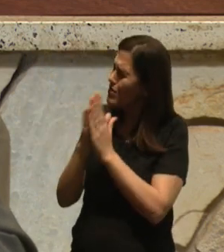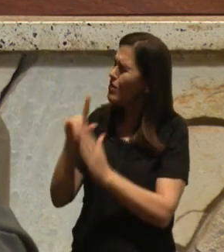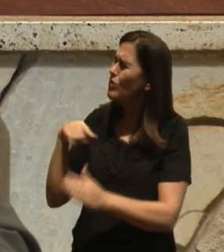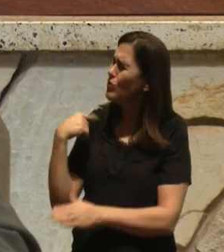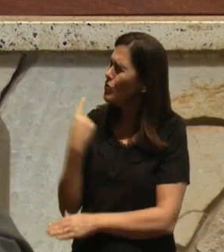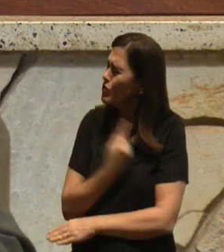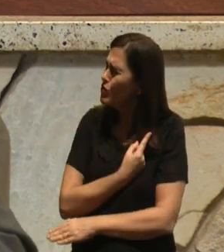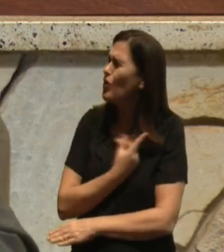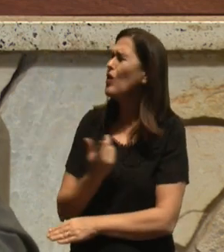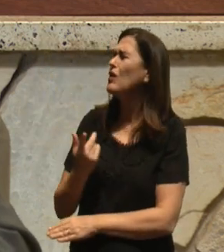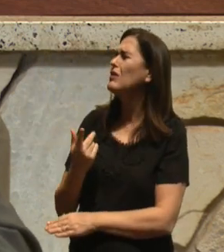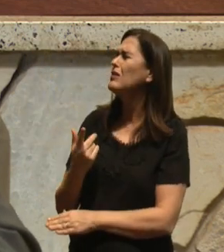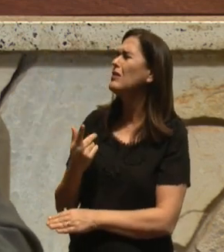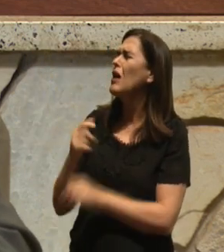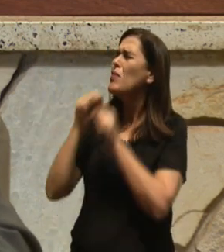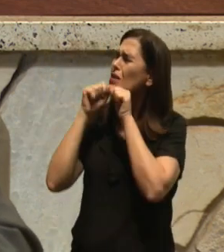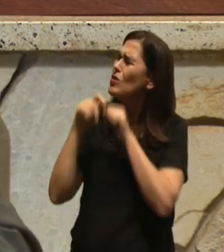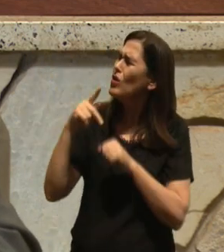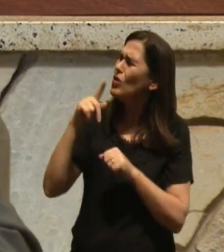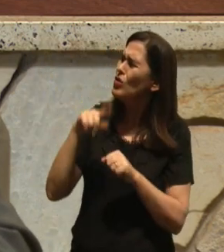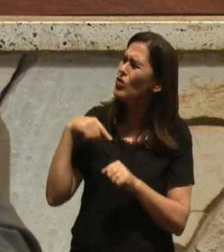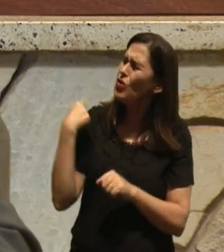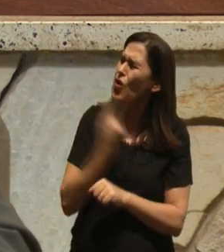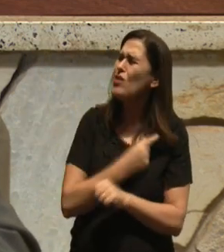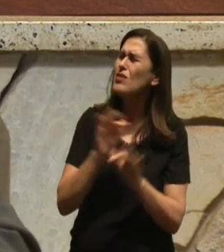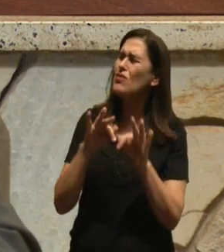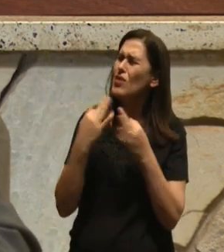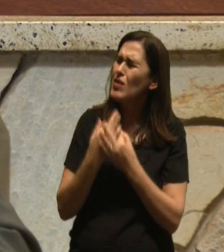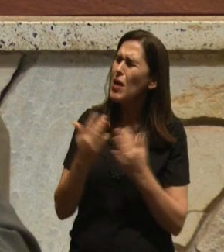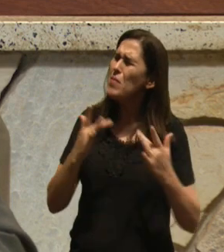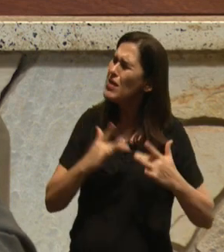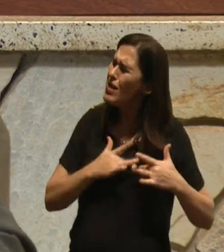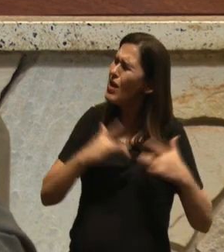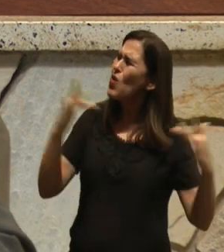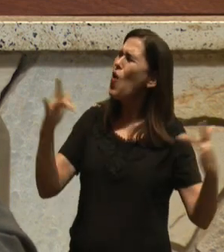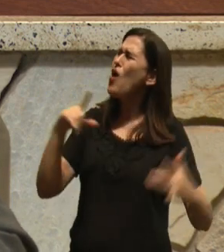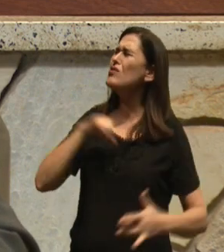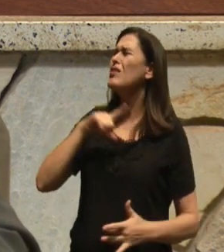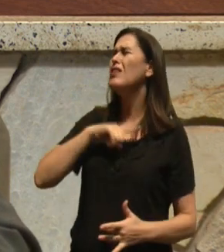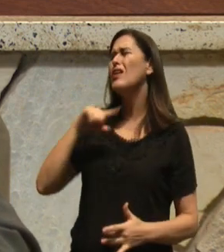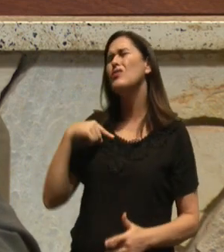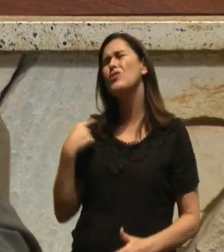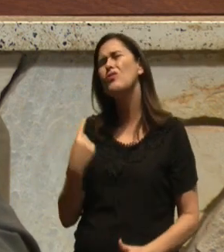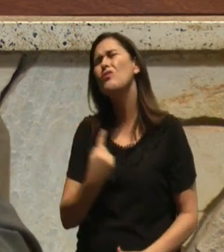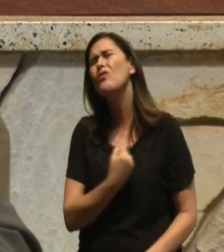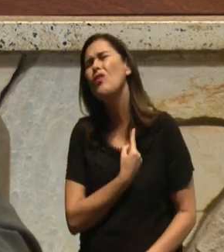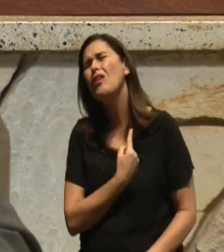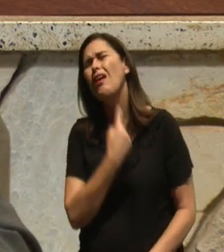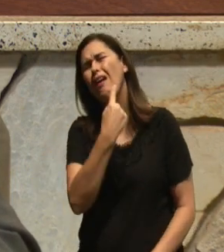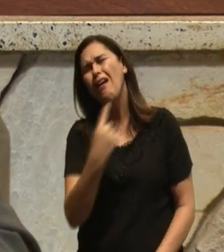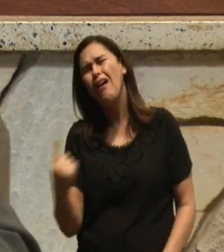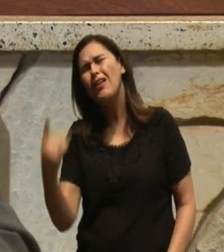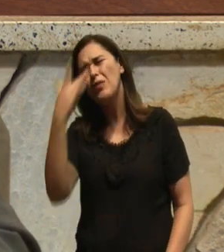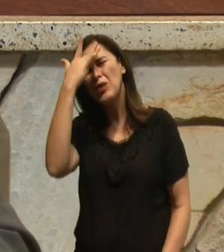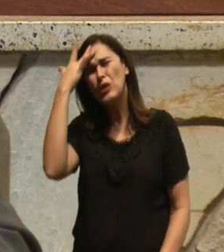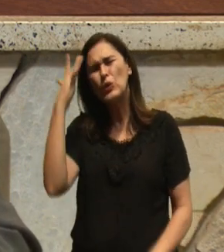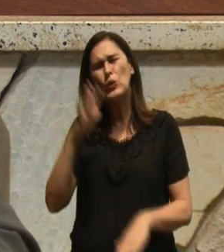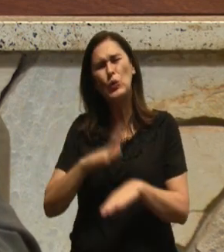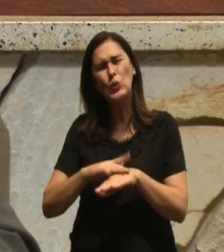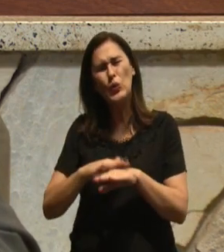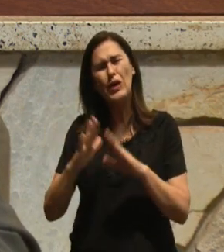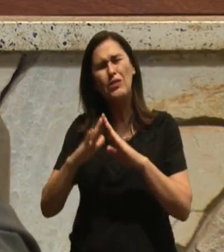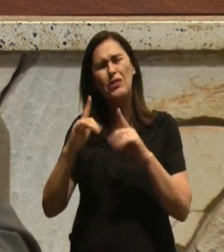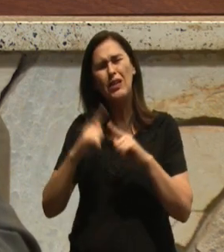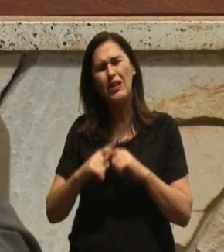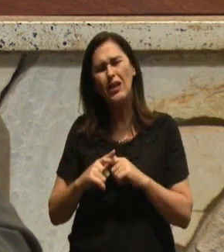nossas famílias, as nossas casas, tenha misericórdia de nós, tenha misericórdia de cada enfermo da tua igreja. Obrigado por